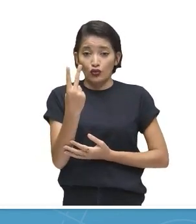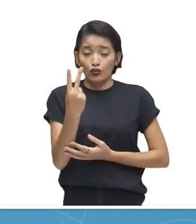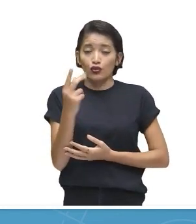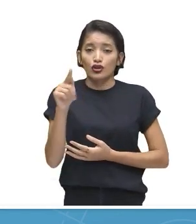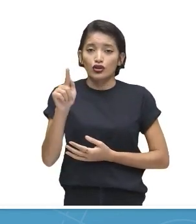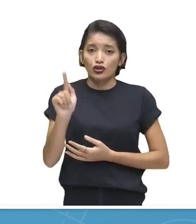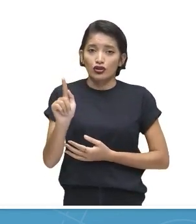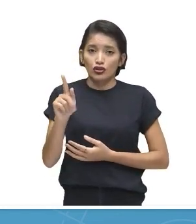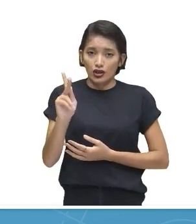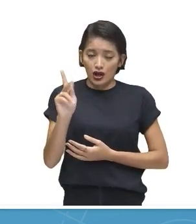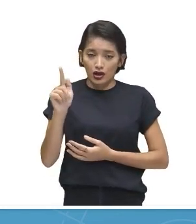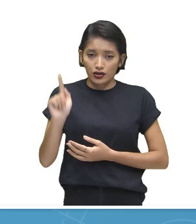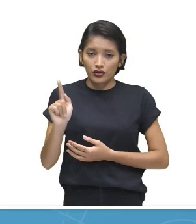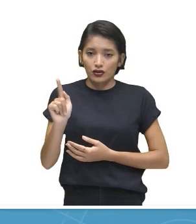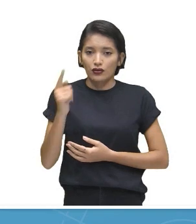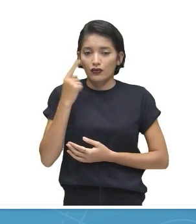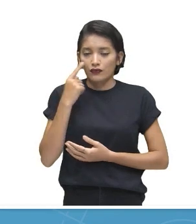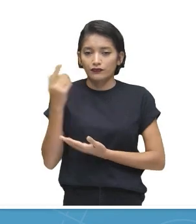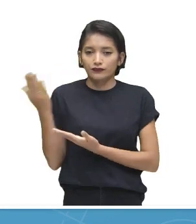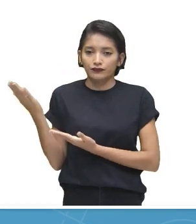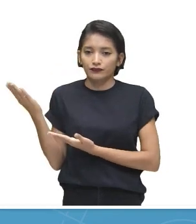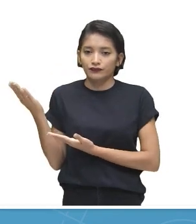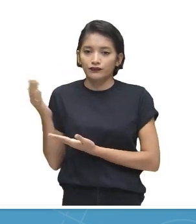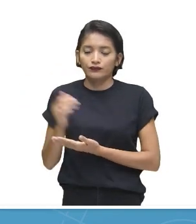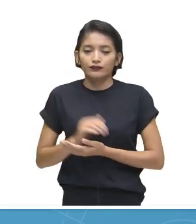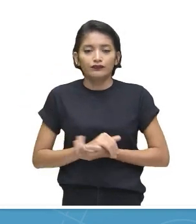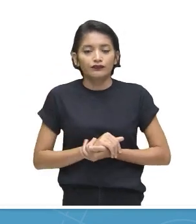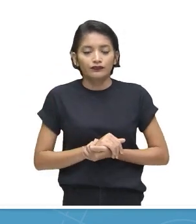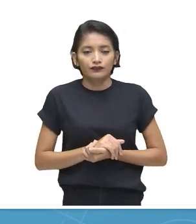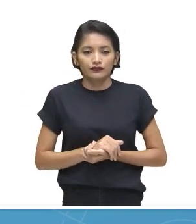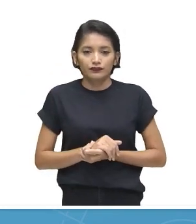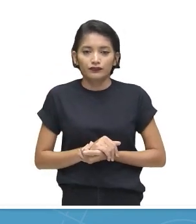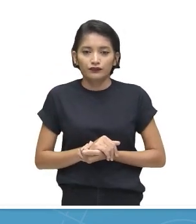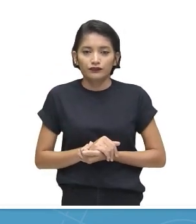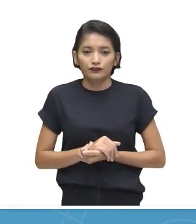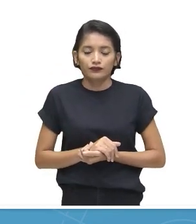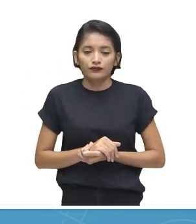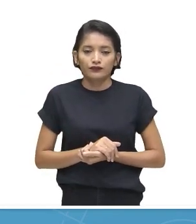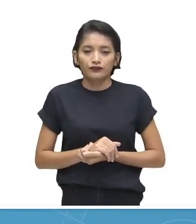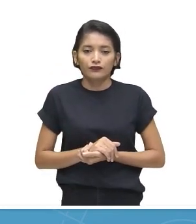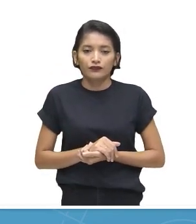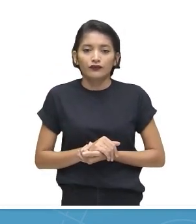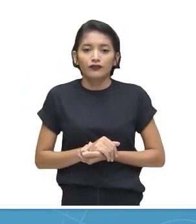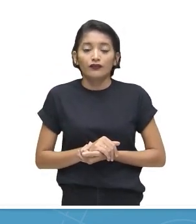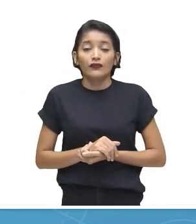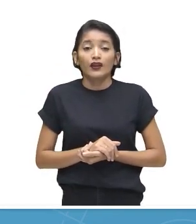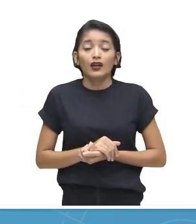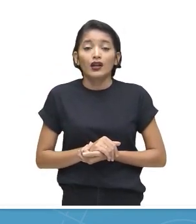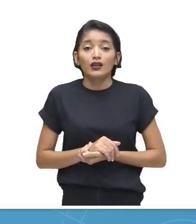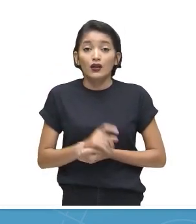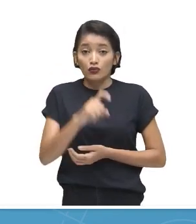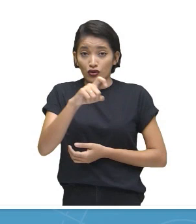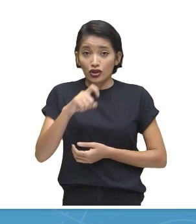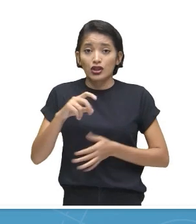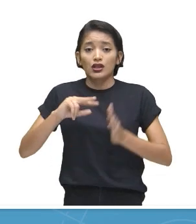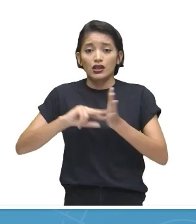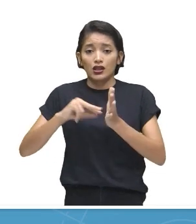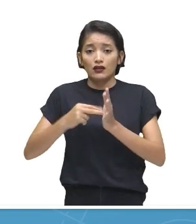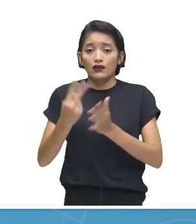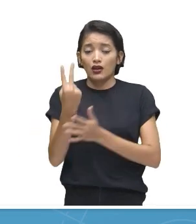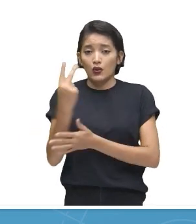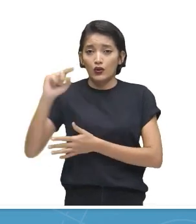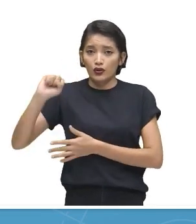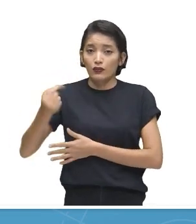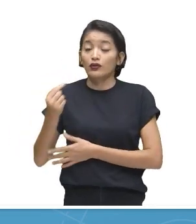vezes 2, 2000, né? Então, olha aí, o seu x, ele vai ser igual a 2000. Então,